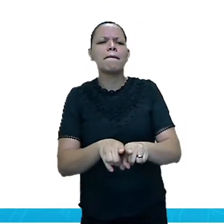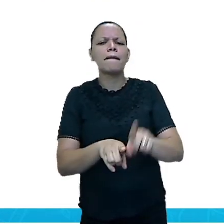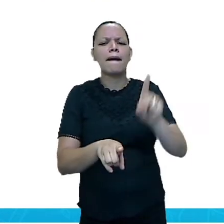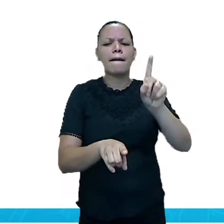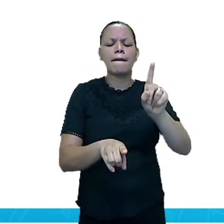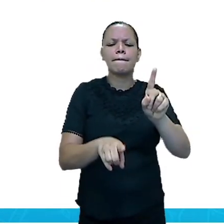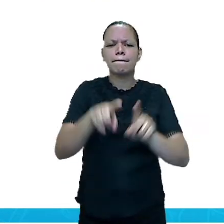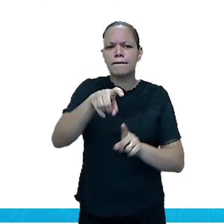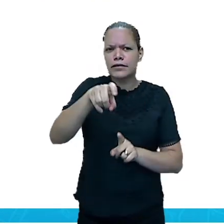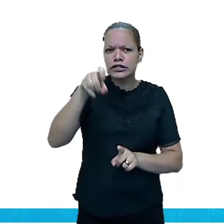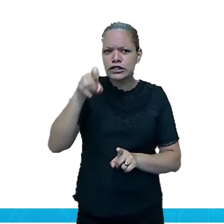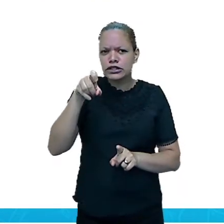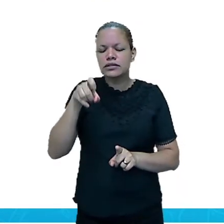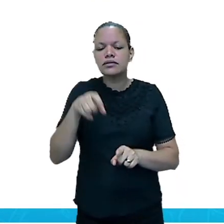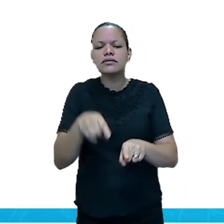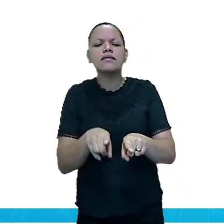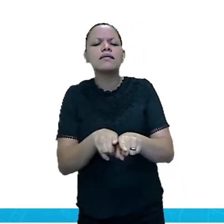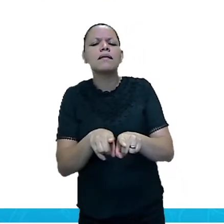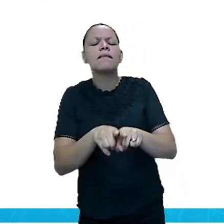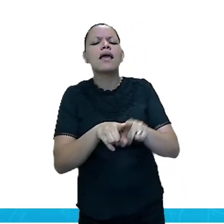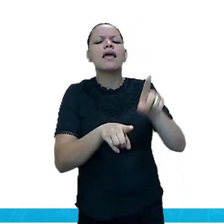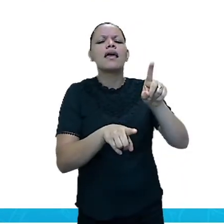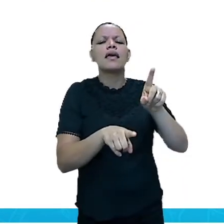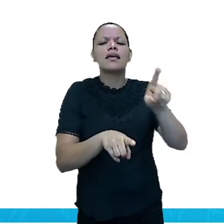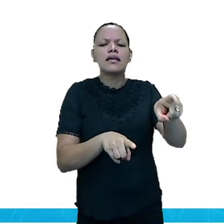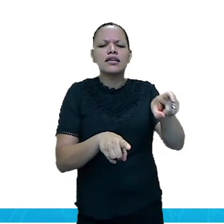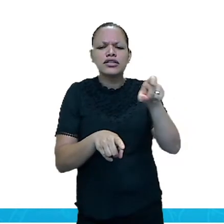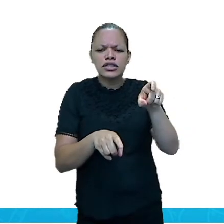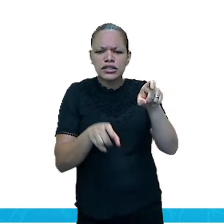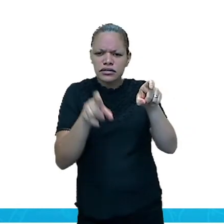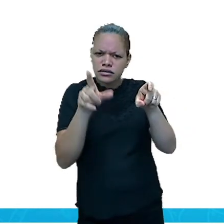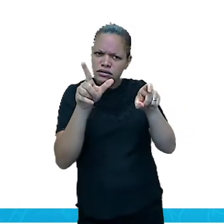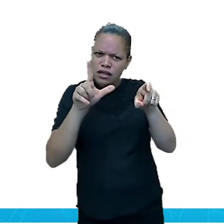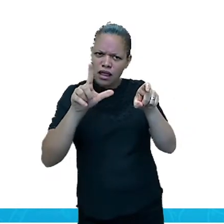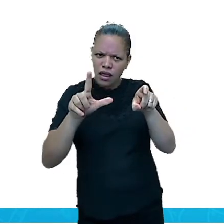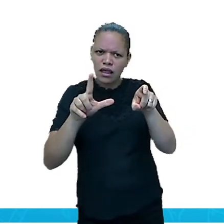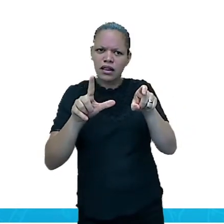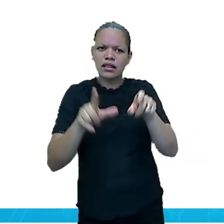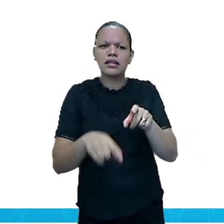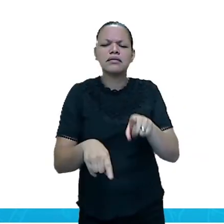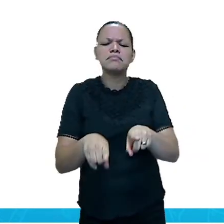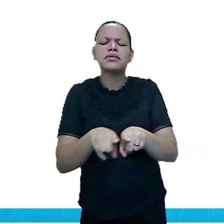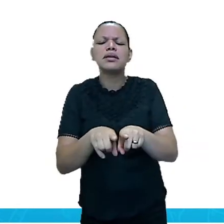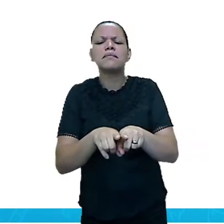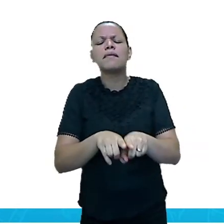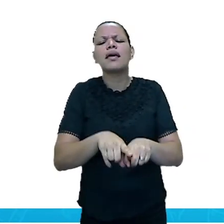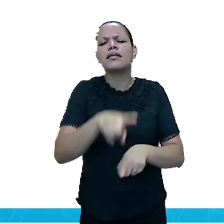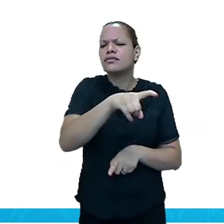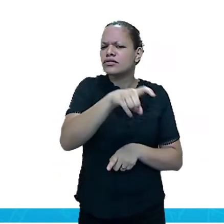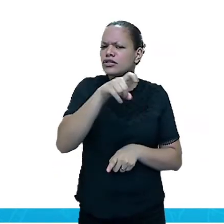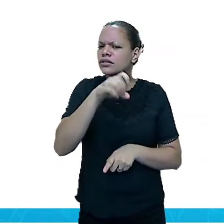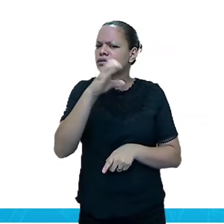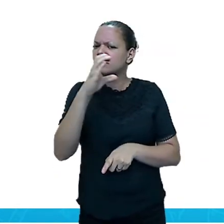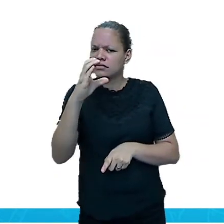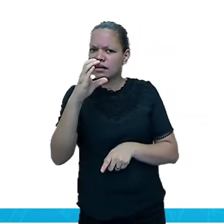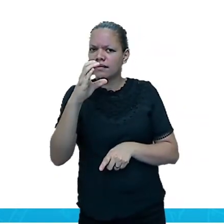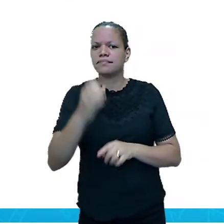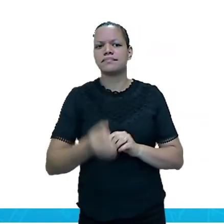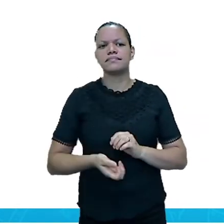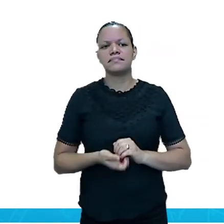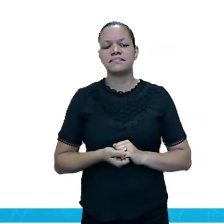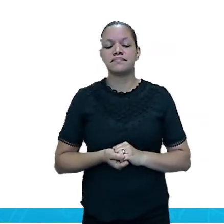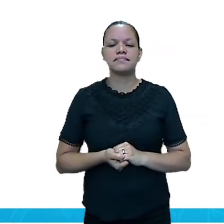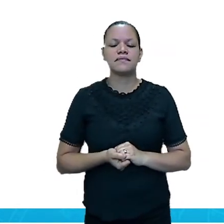seria 100 menos 10. Aqui, ó, o C é o 100 e o 10 é o 9.